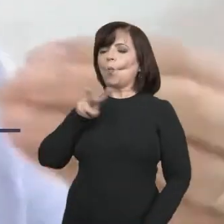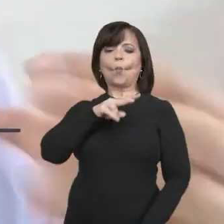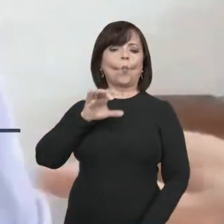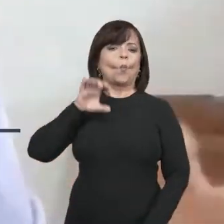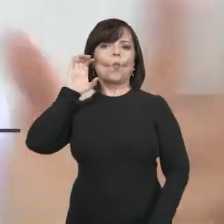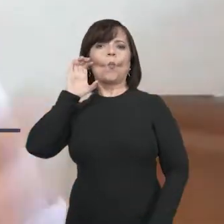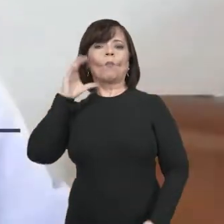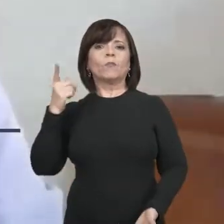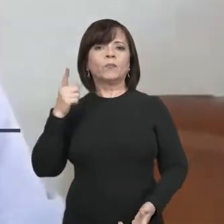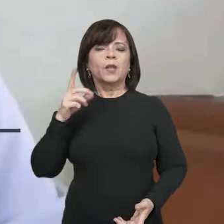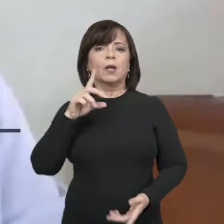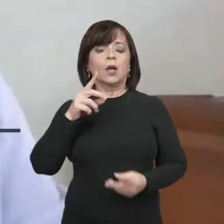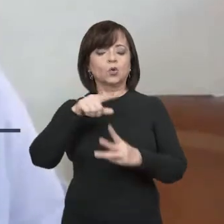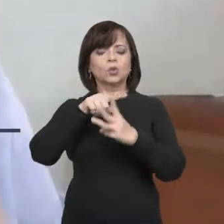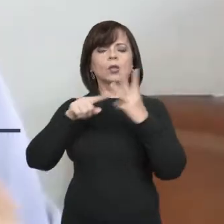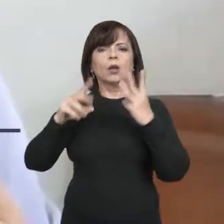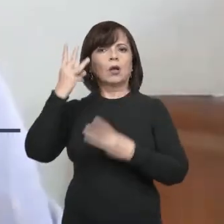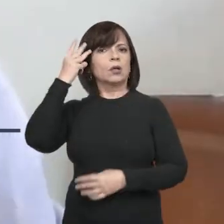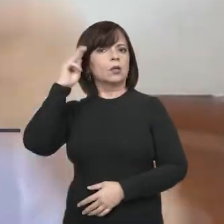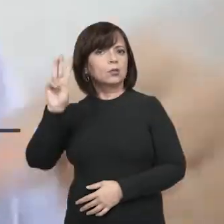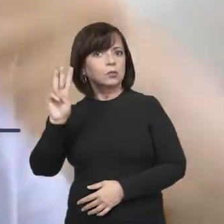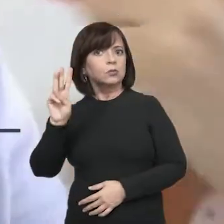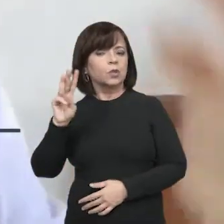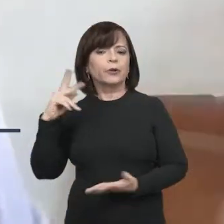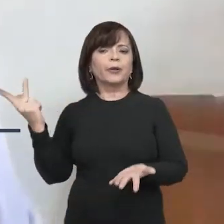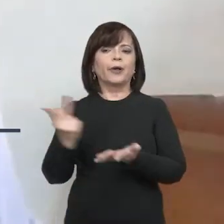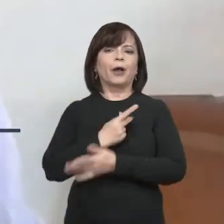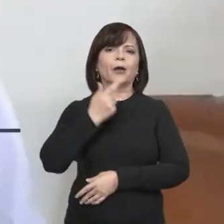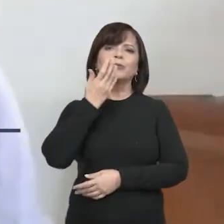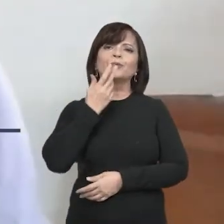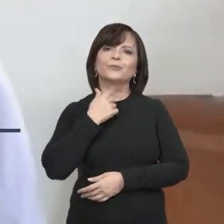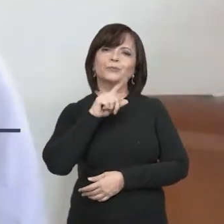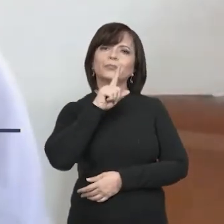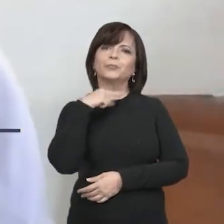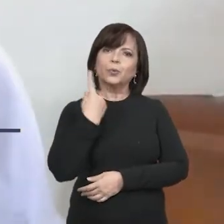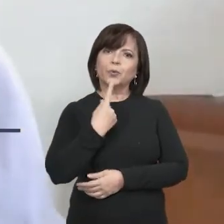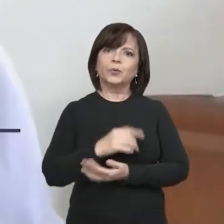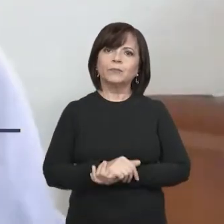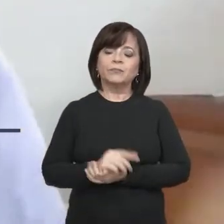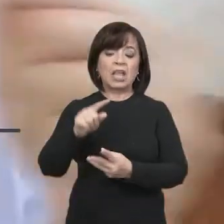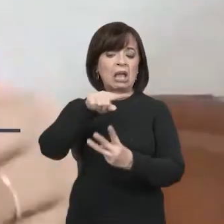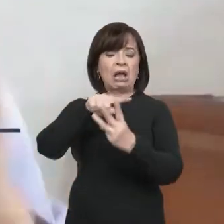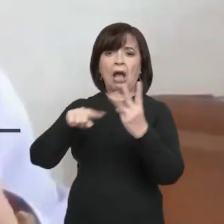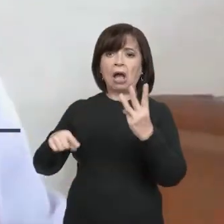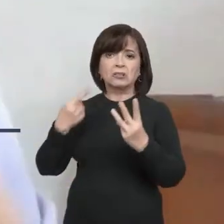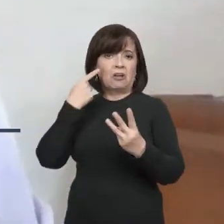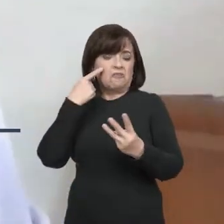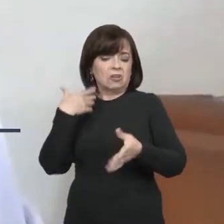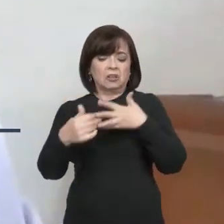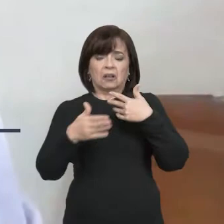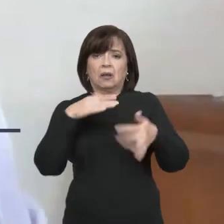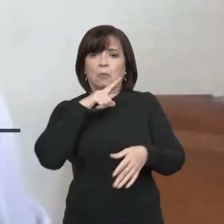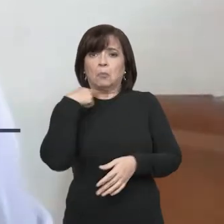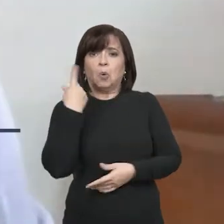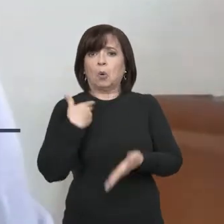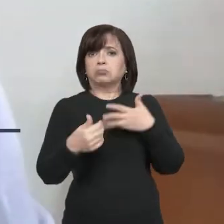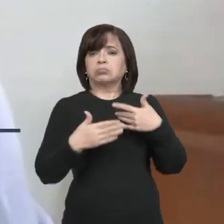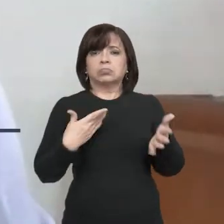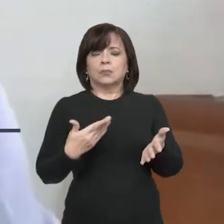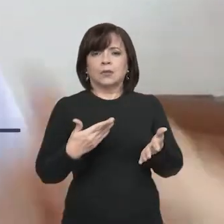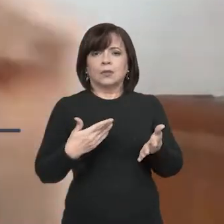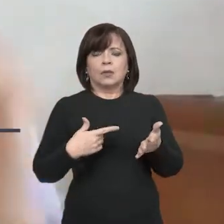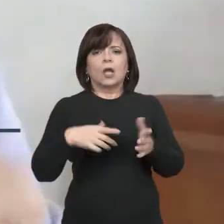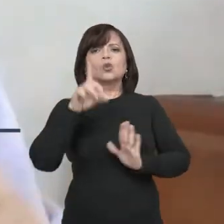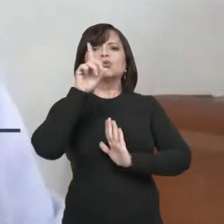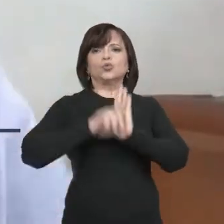diversas lesões dos dias 16, 17 e 18 que causaram a morte da menor. Ou seja, as 3 assumiram o risco de produzir o resultado